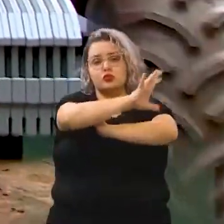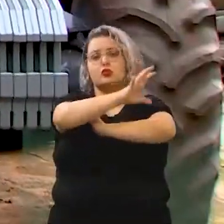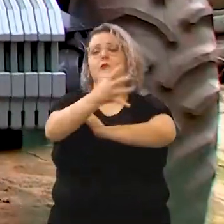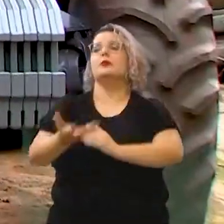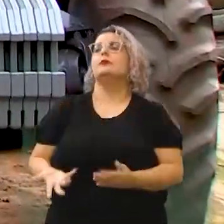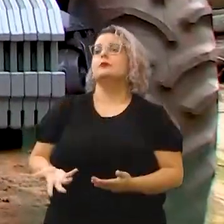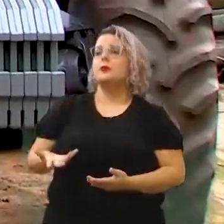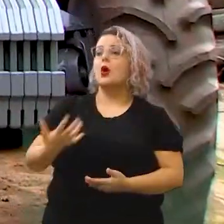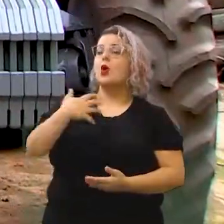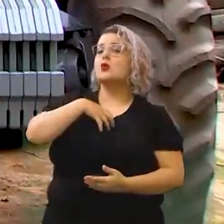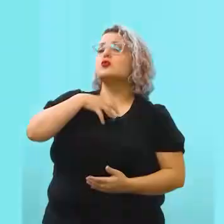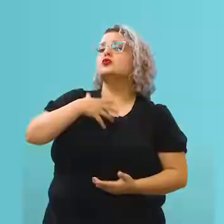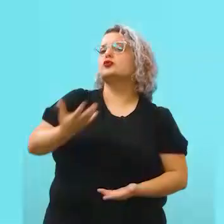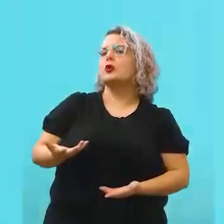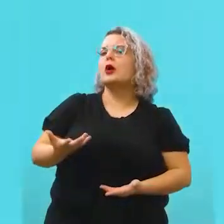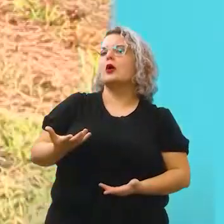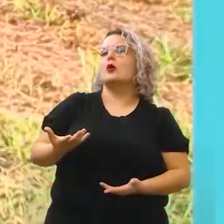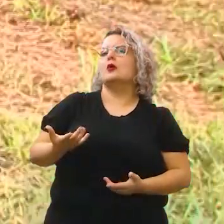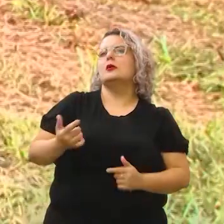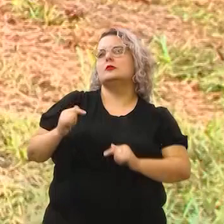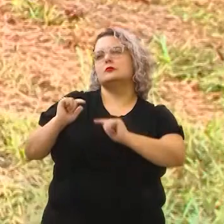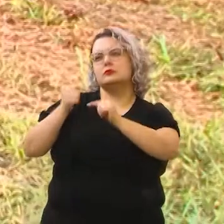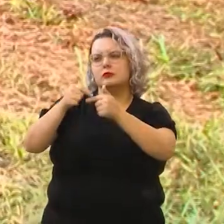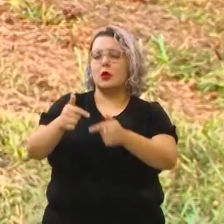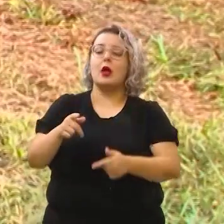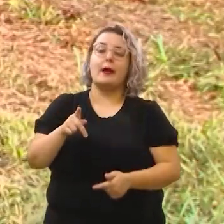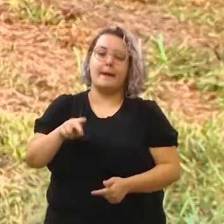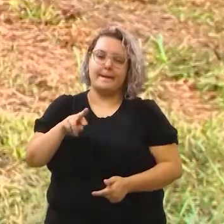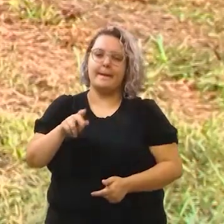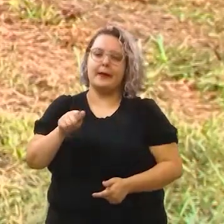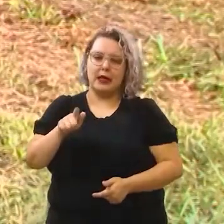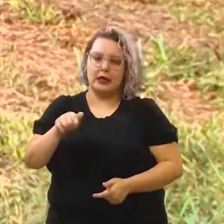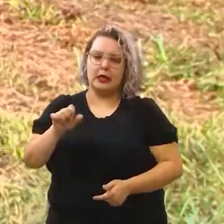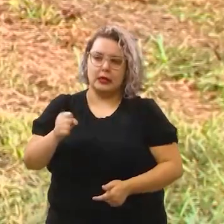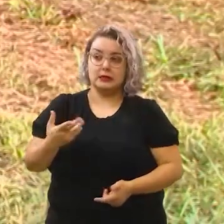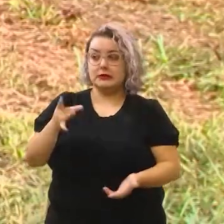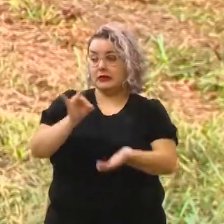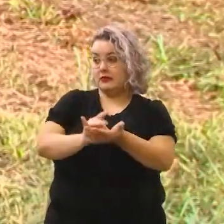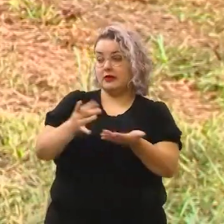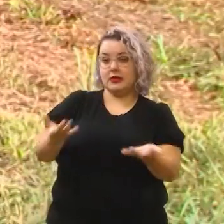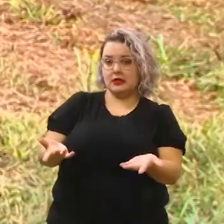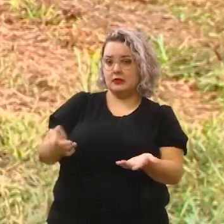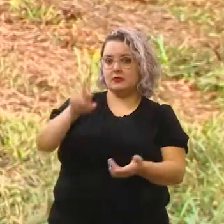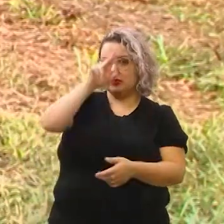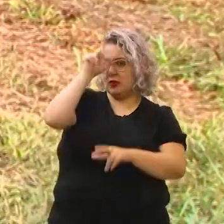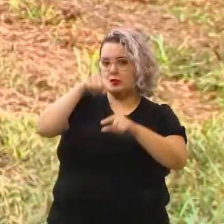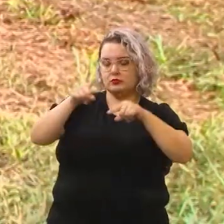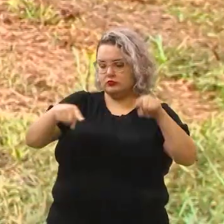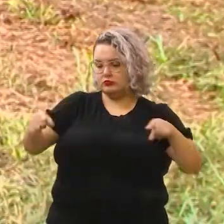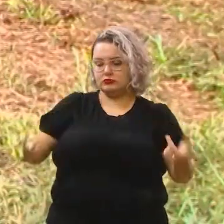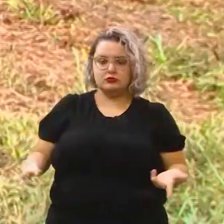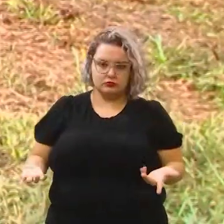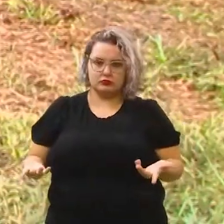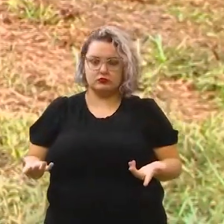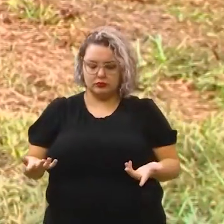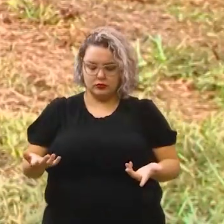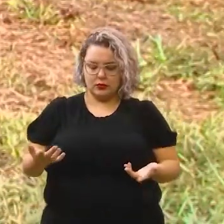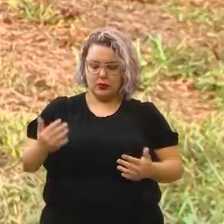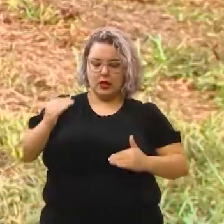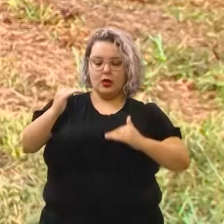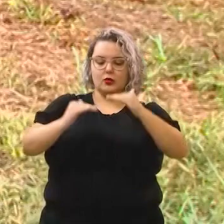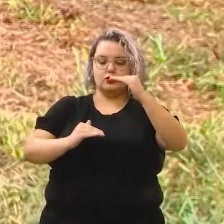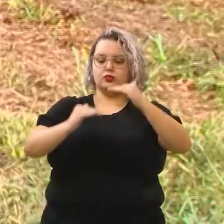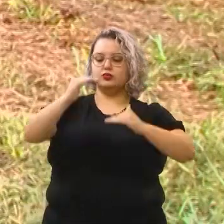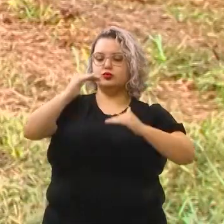desses, vamos dizer assim, o que se convenciona chamar de pragas, né? Que na verdade são desequilíbrios, né? Você